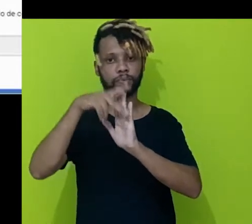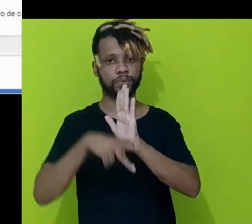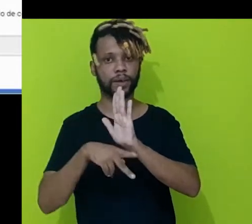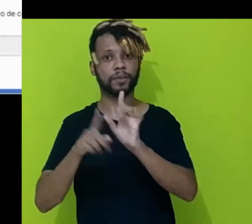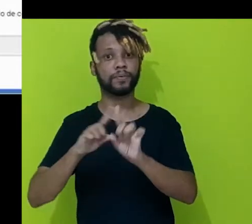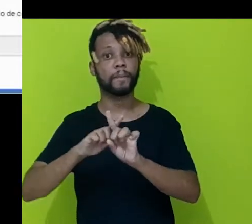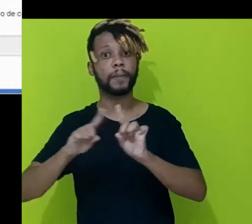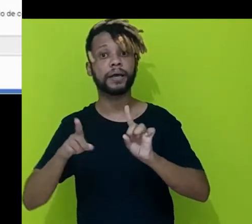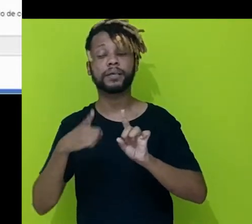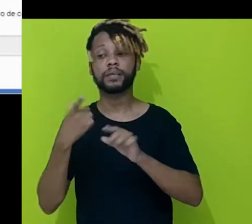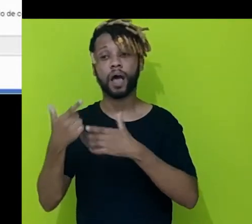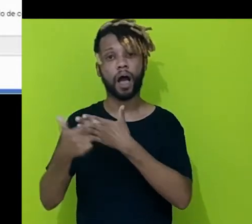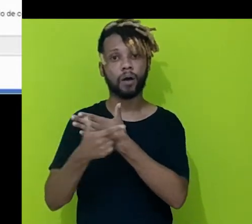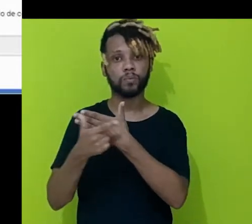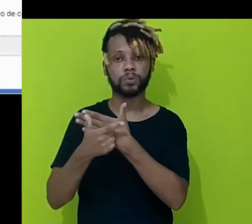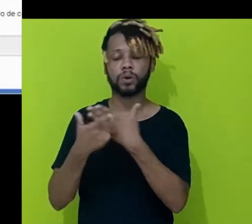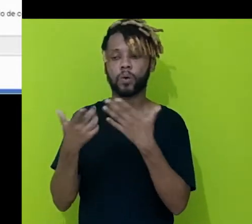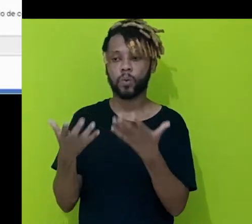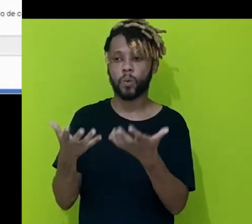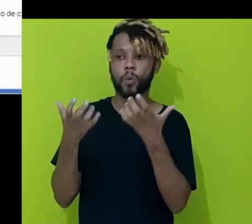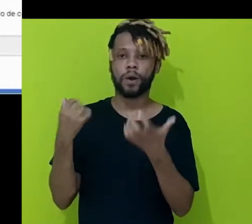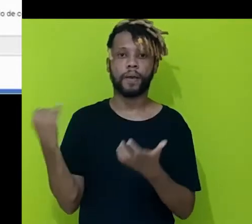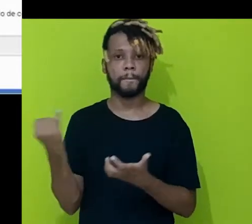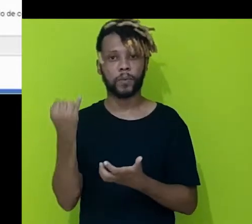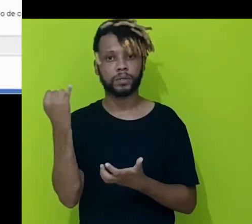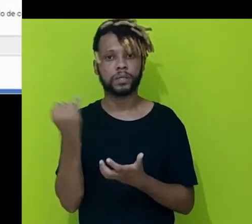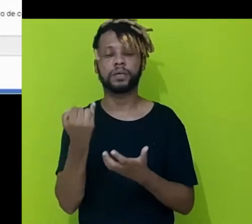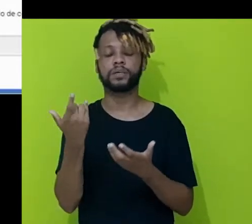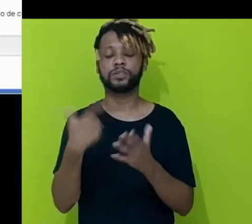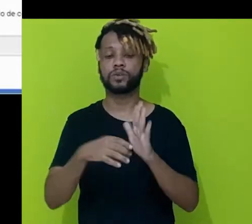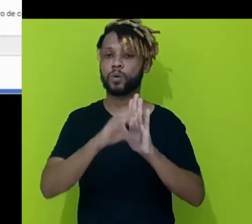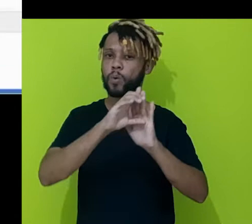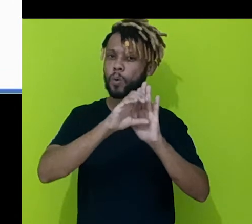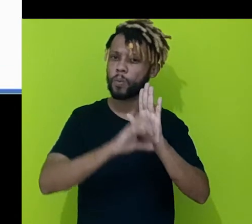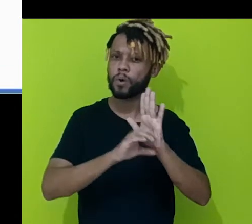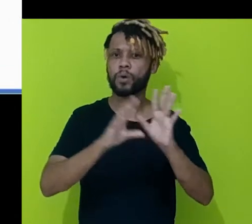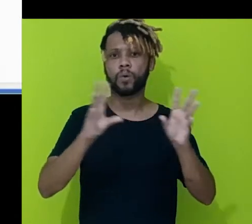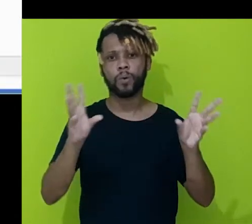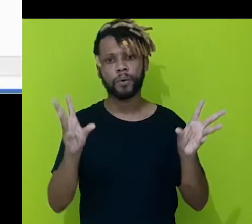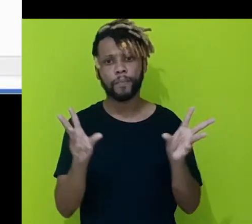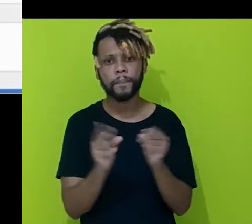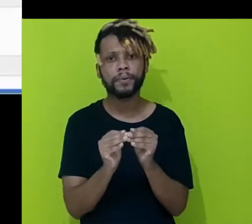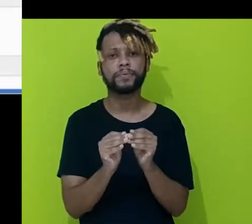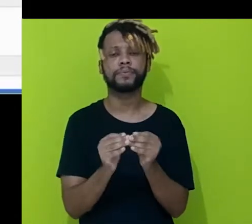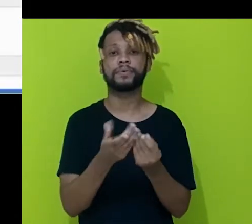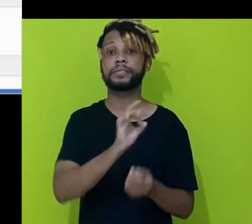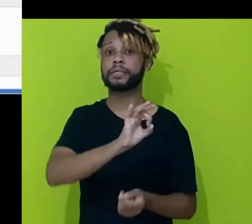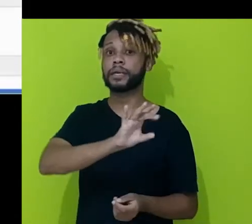mais relevância, com pequenos currículos resumidos de cada um.